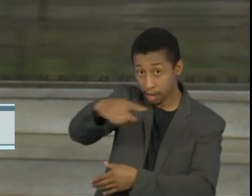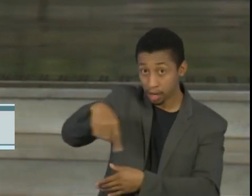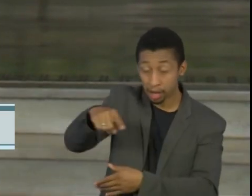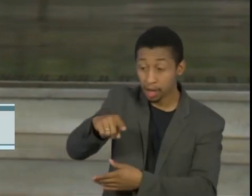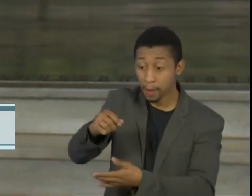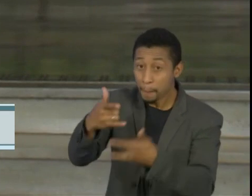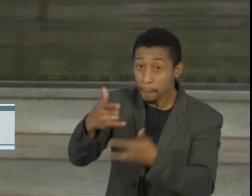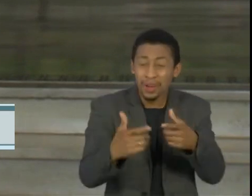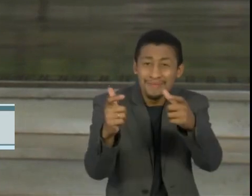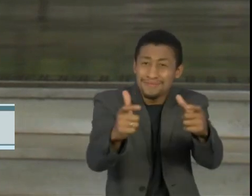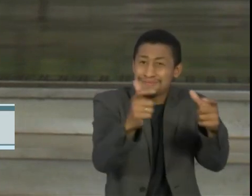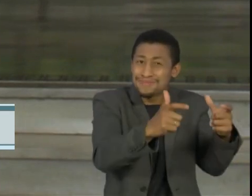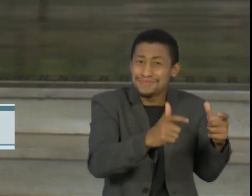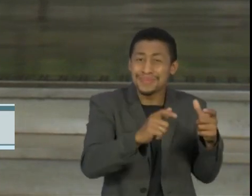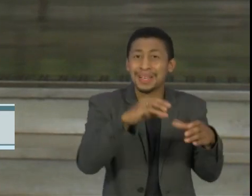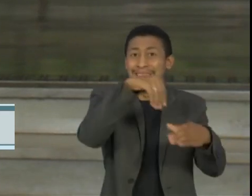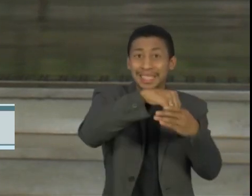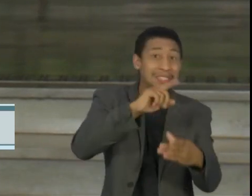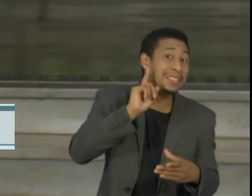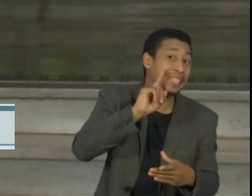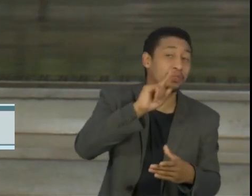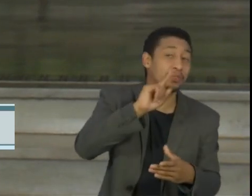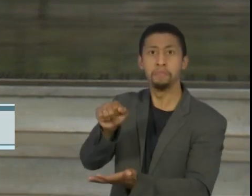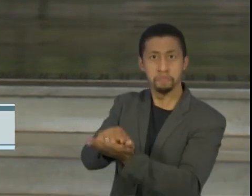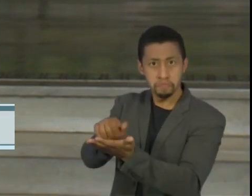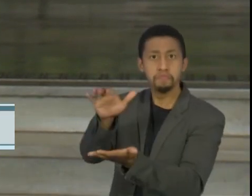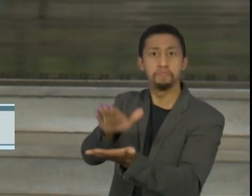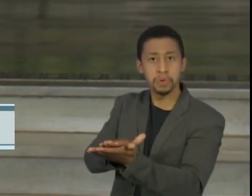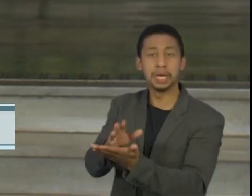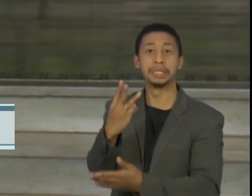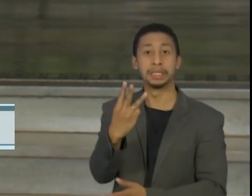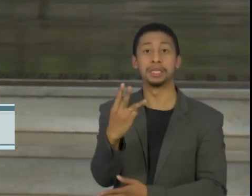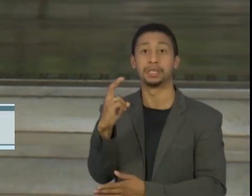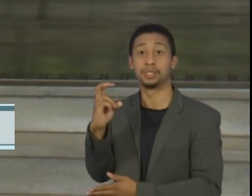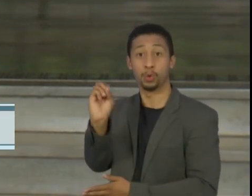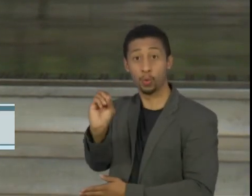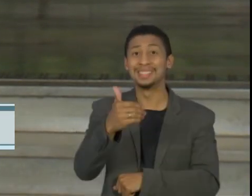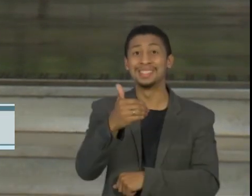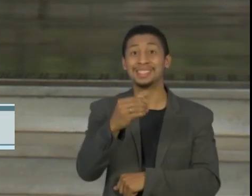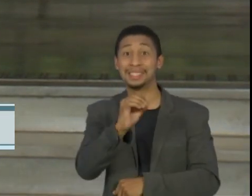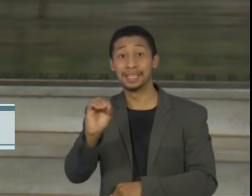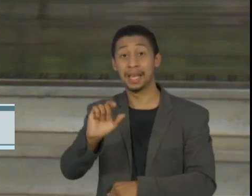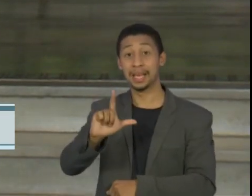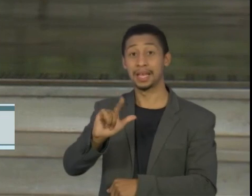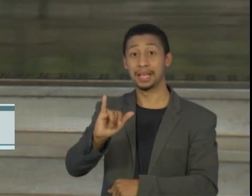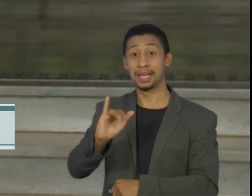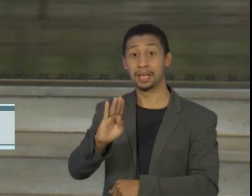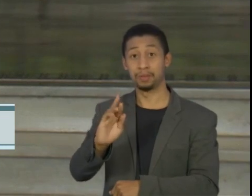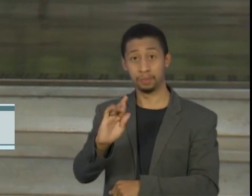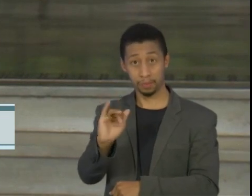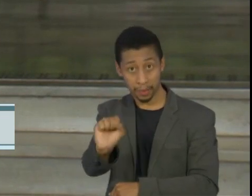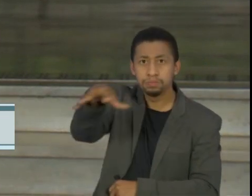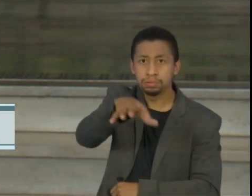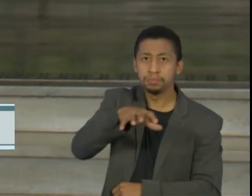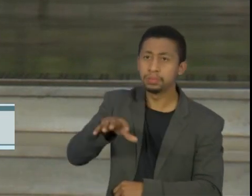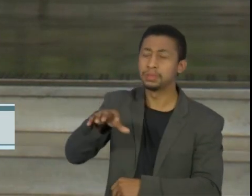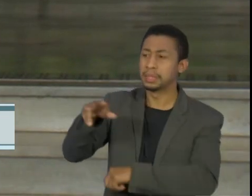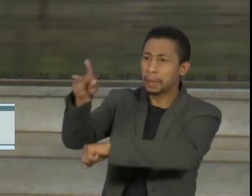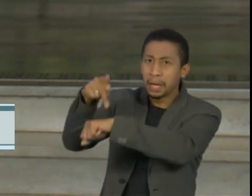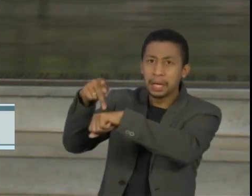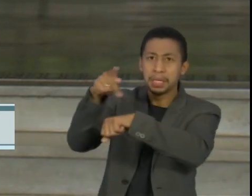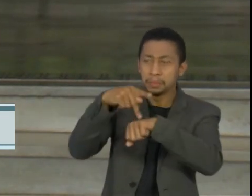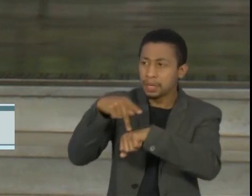usando e corretamente, ou no estado de Nova York, não estiver usando euros de multa. E em destes países, dessas cidades, também